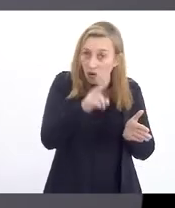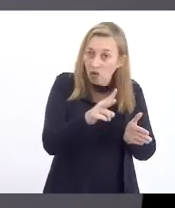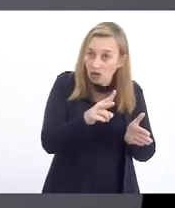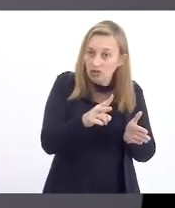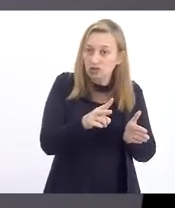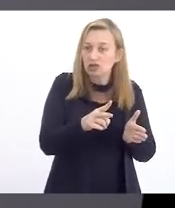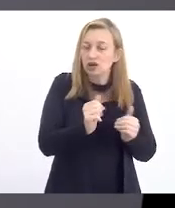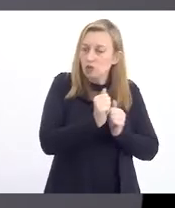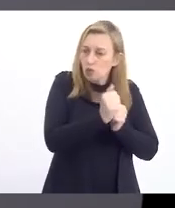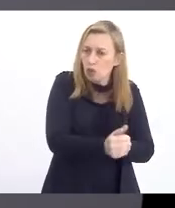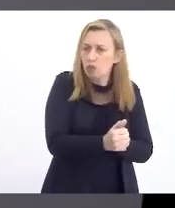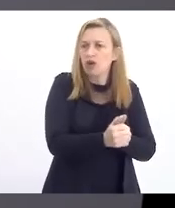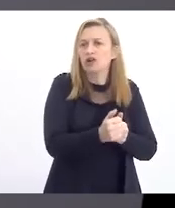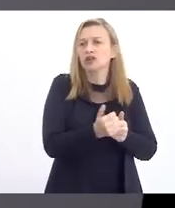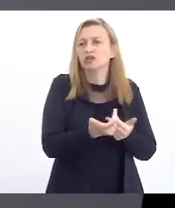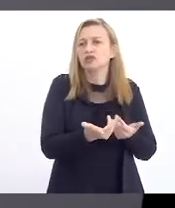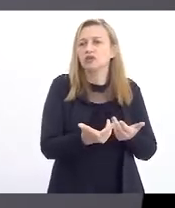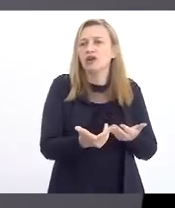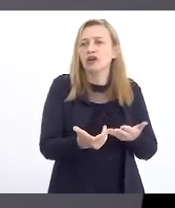eles acompanham.